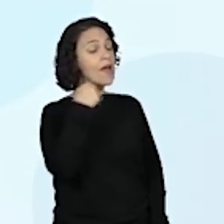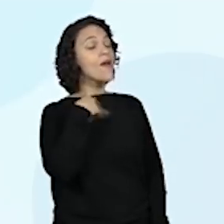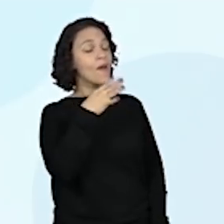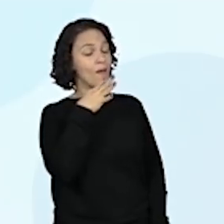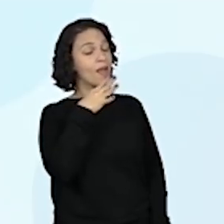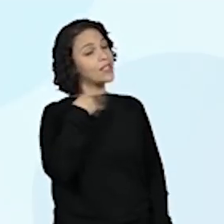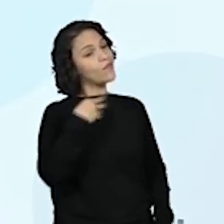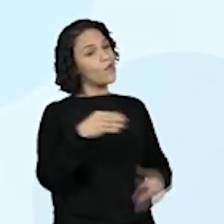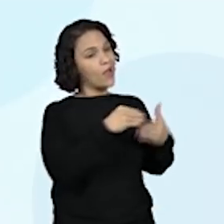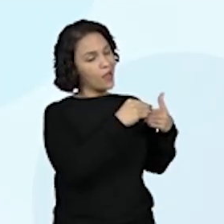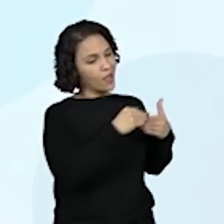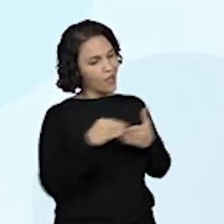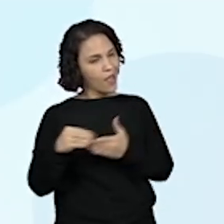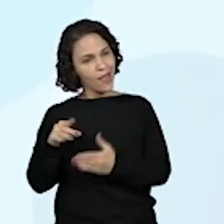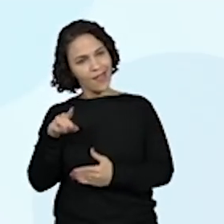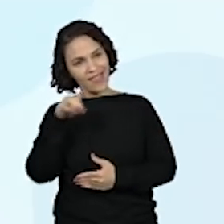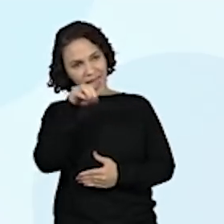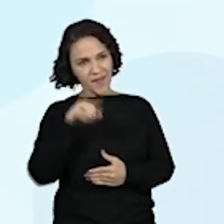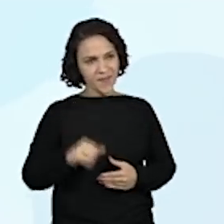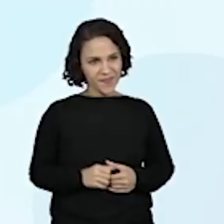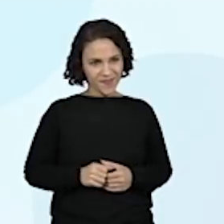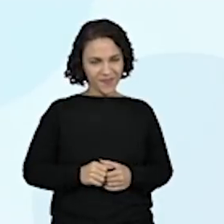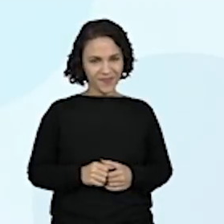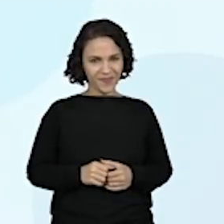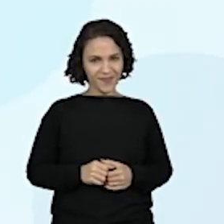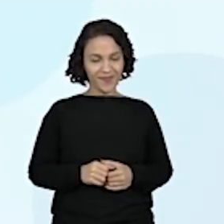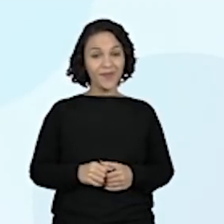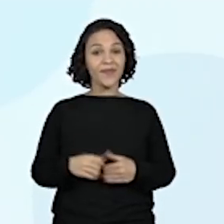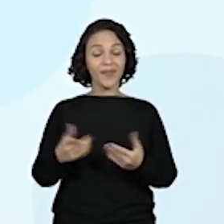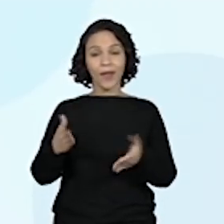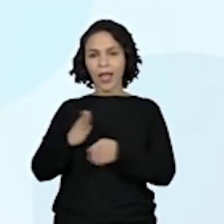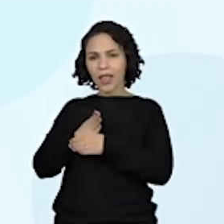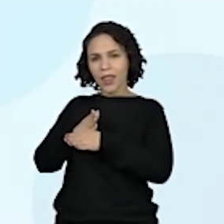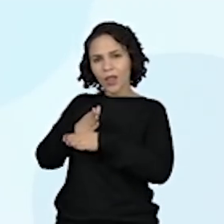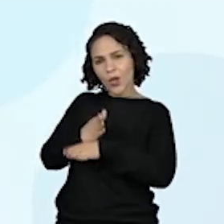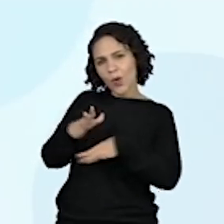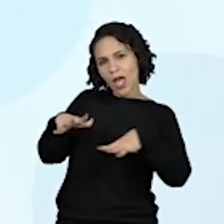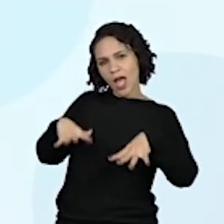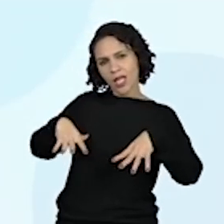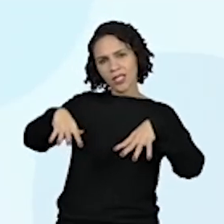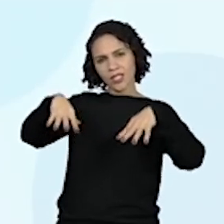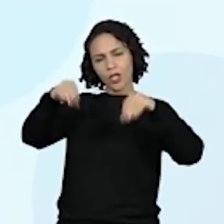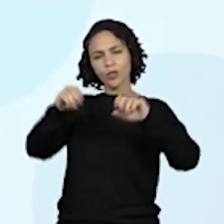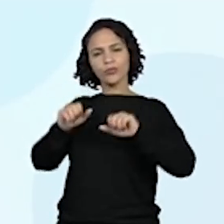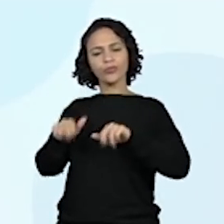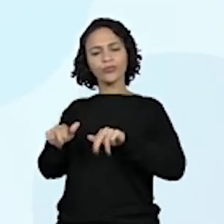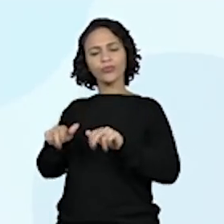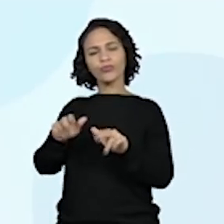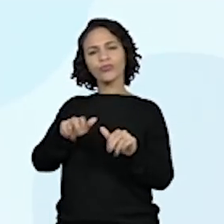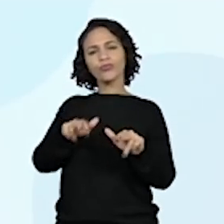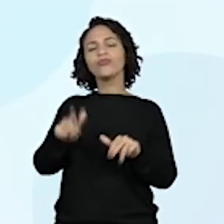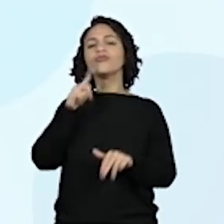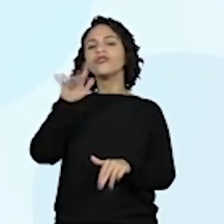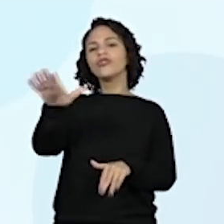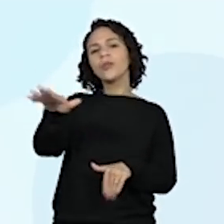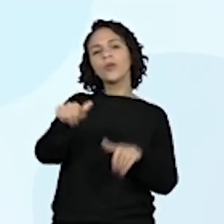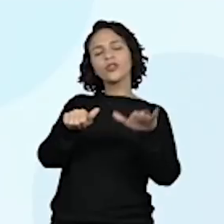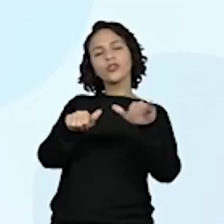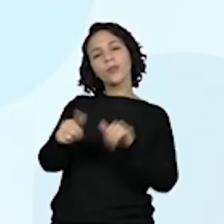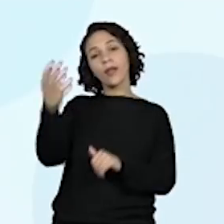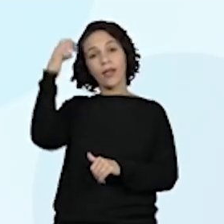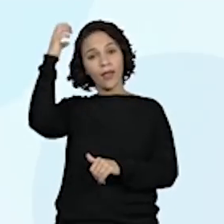levá-la até eles. Quando entraram no castelo, o nobre convocou a rainha e o